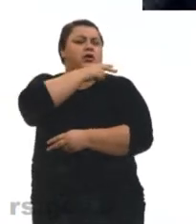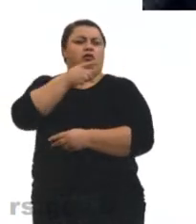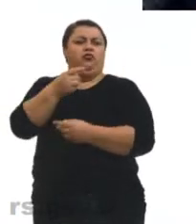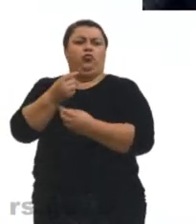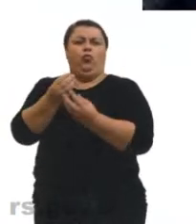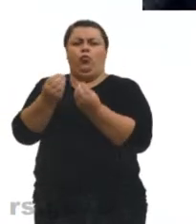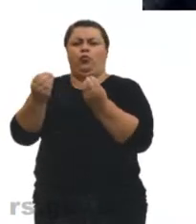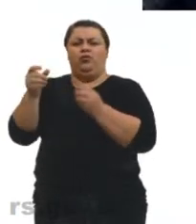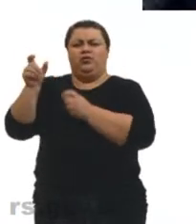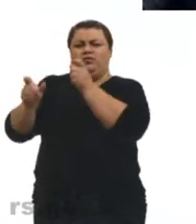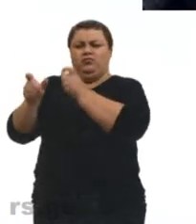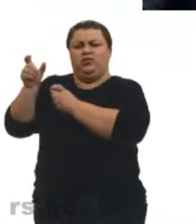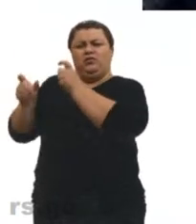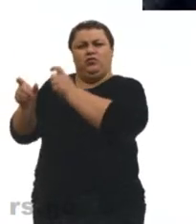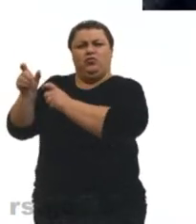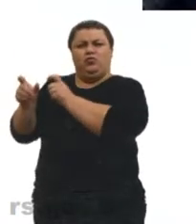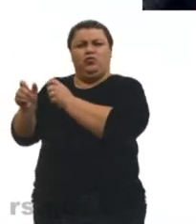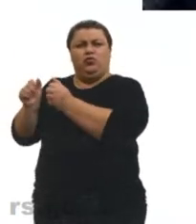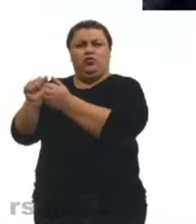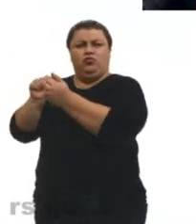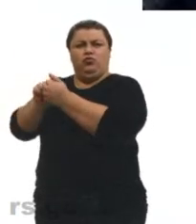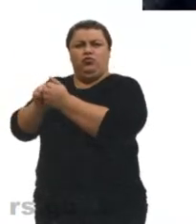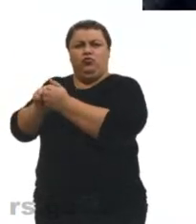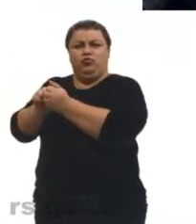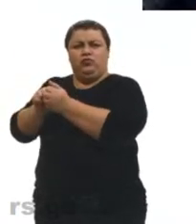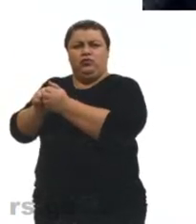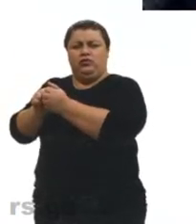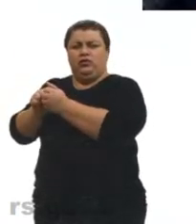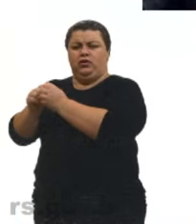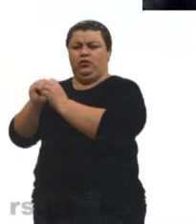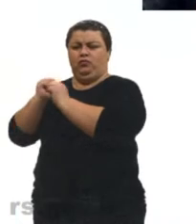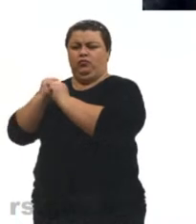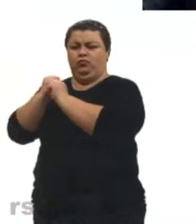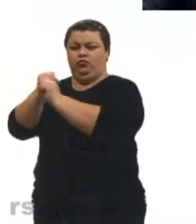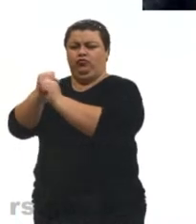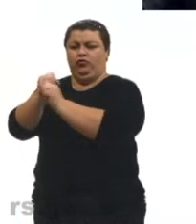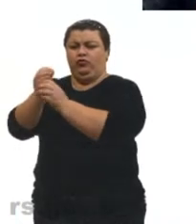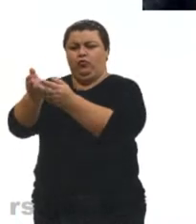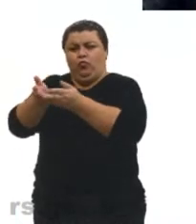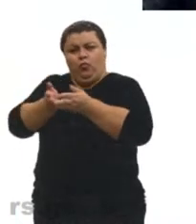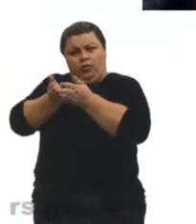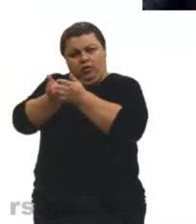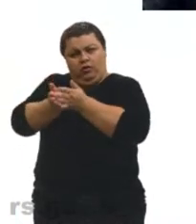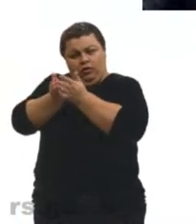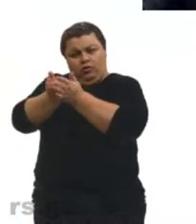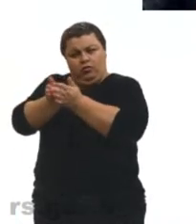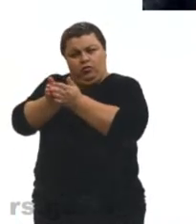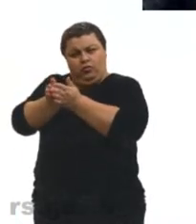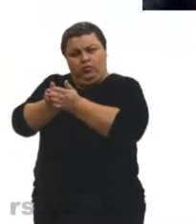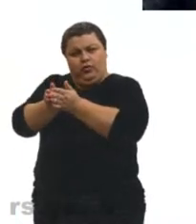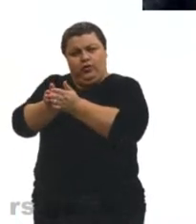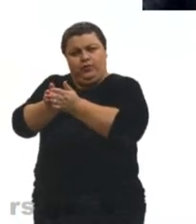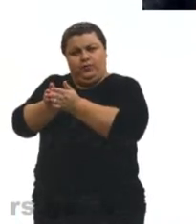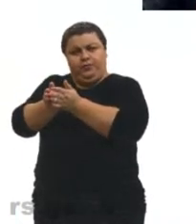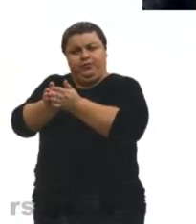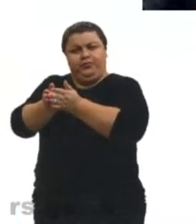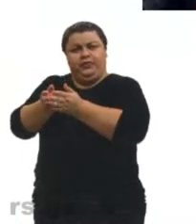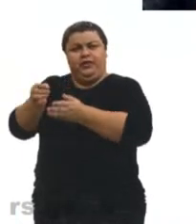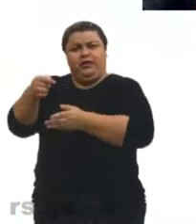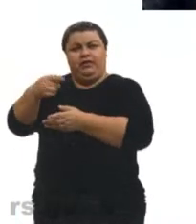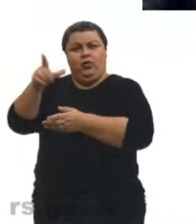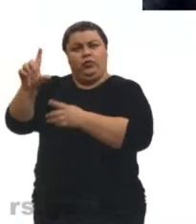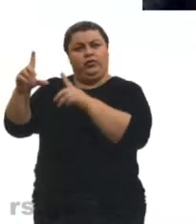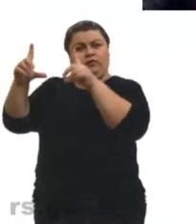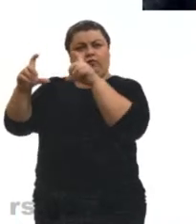várias pessoas juntas puxando uma canoa né e o mono Oi gata essa